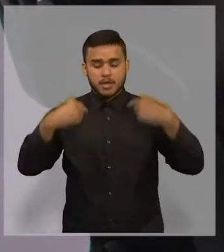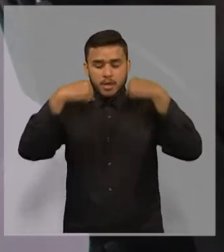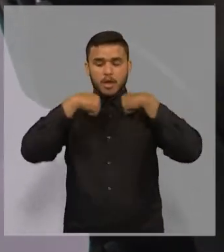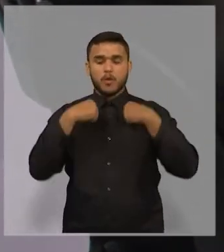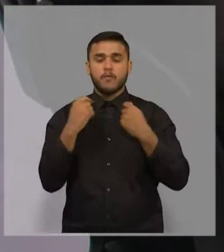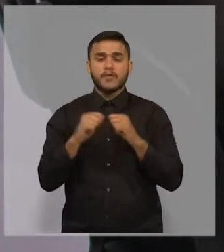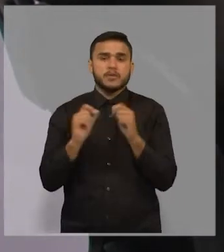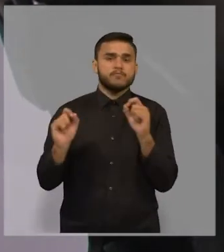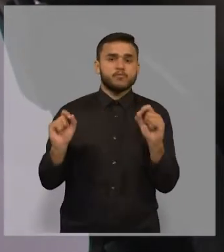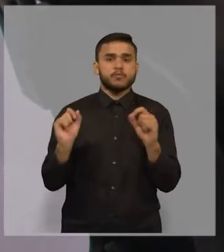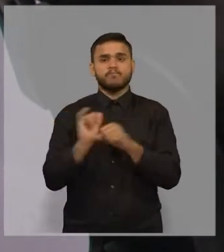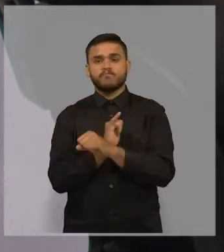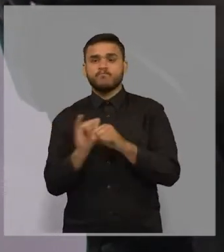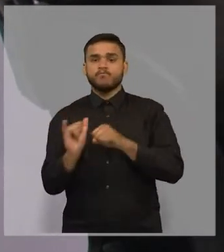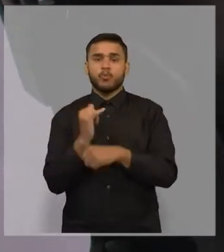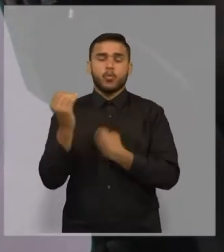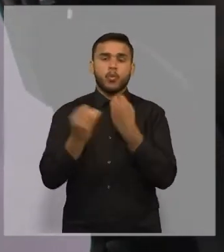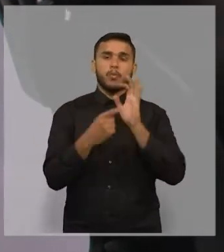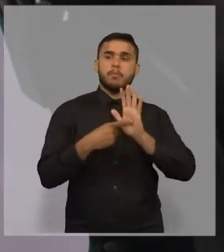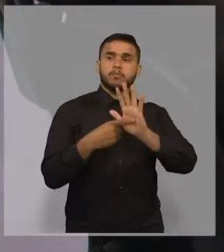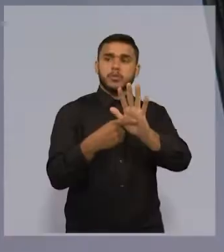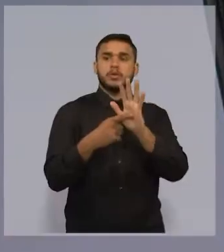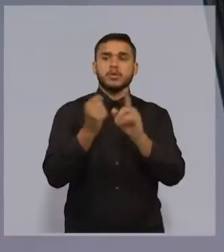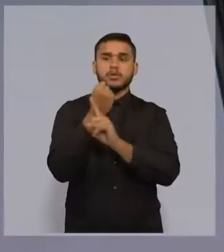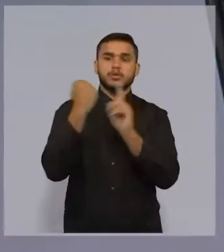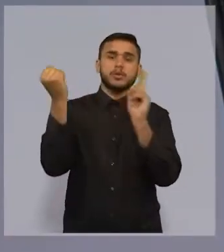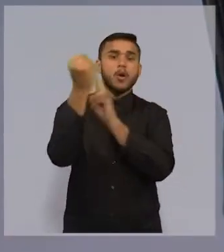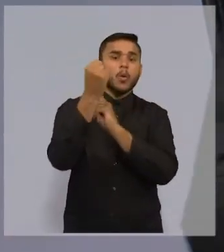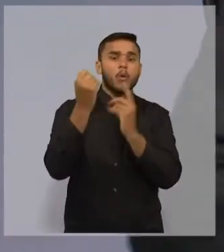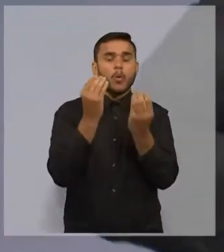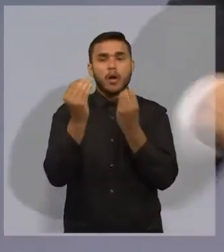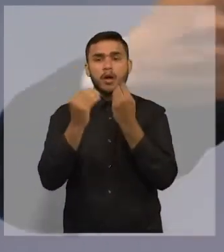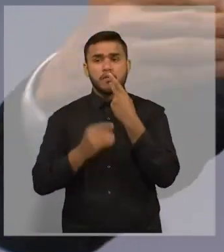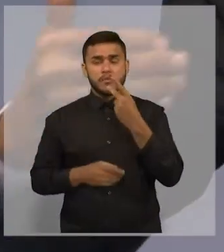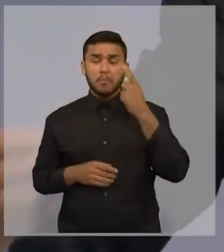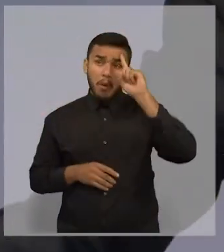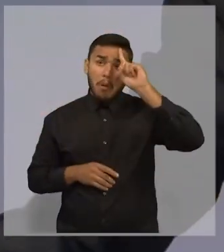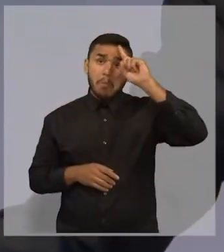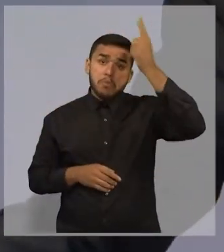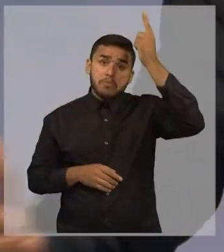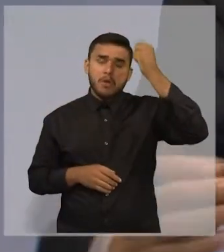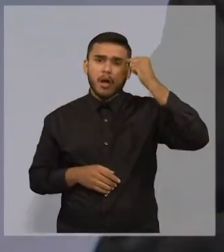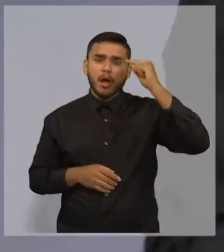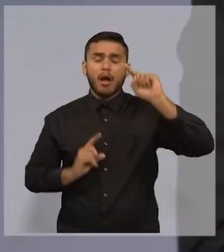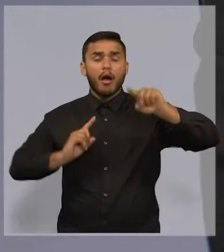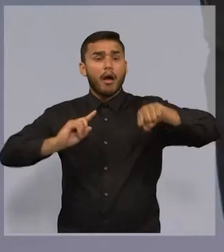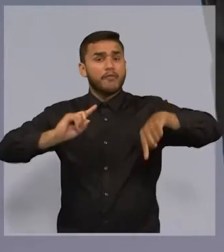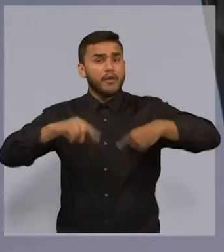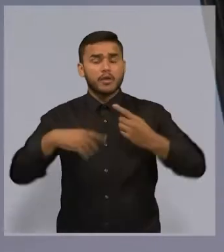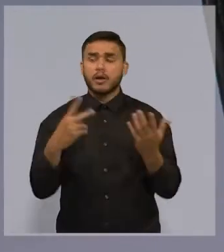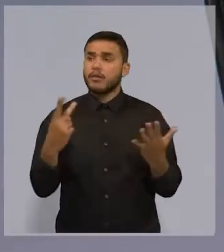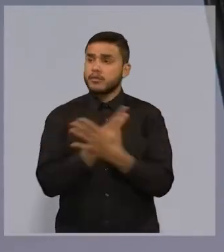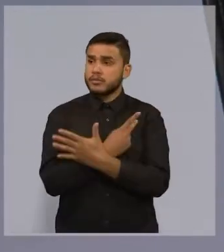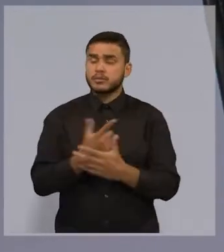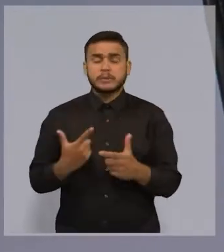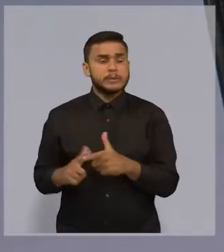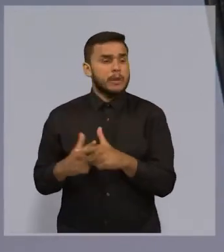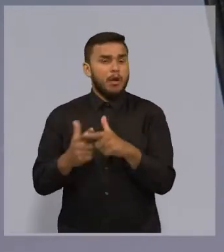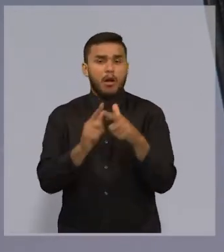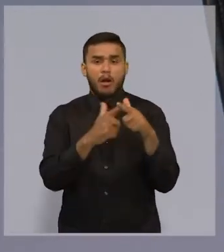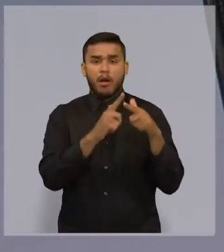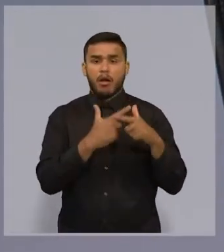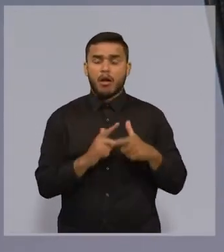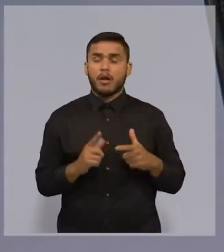tem que ter visão de longo prazo. Qual é o ato que você vai praticar? Qual vai ser a repercussão dentro da sociedade? Porque você sai com uma ideia, a ideia